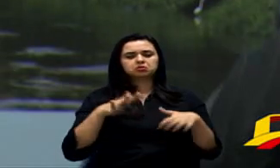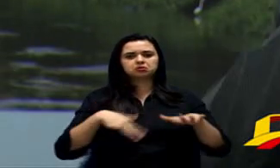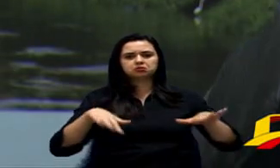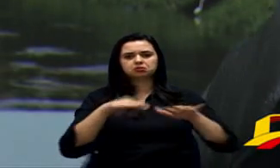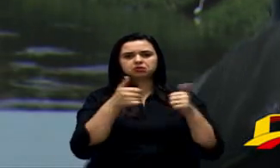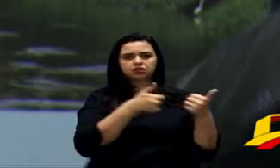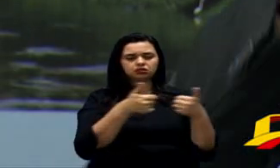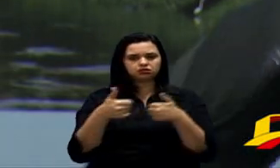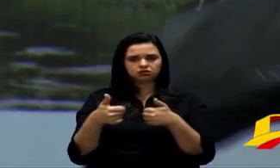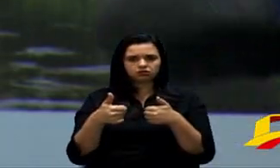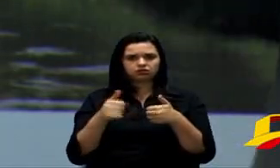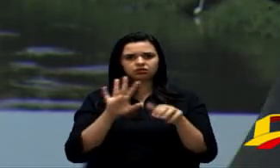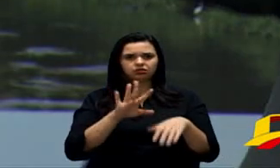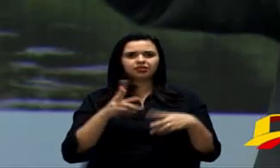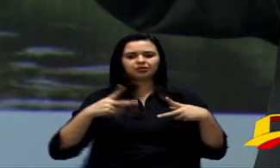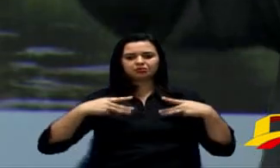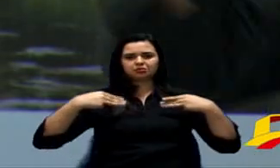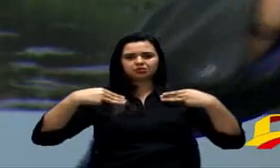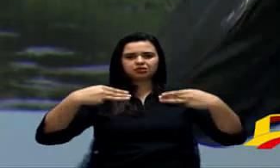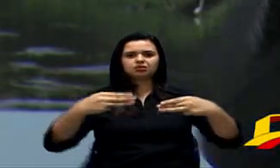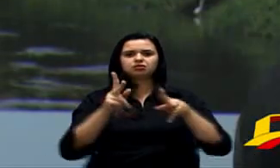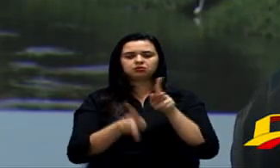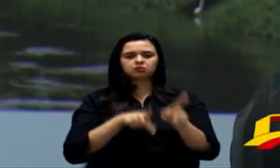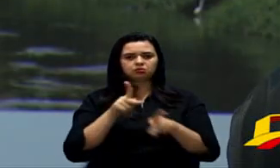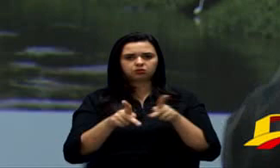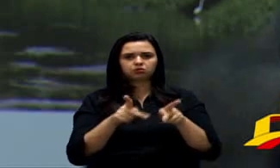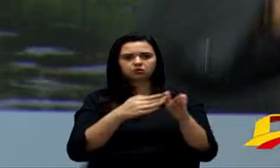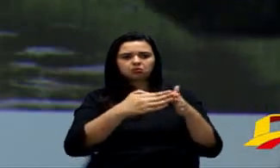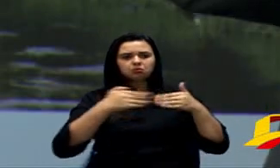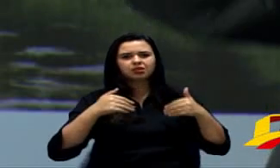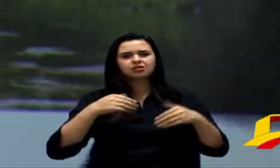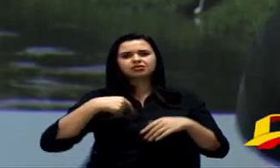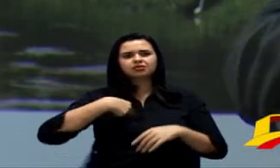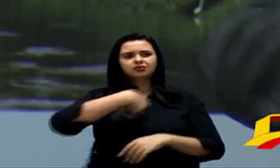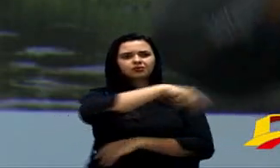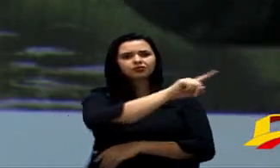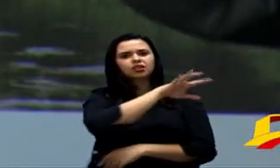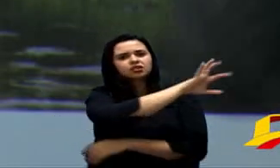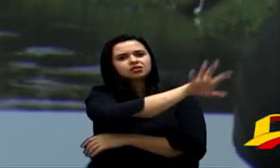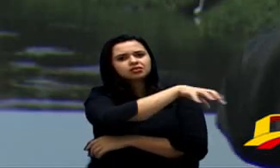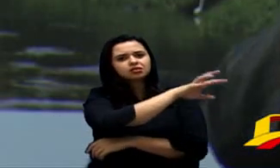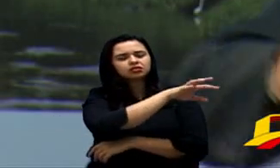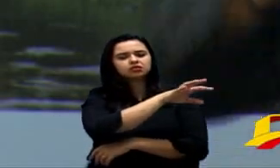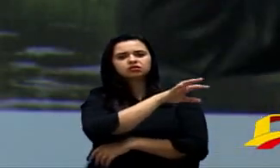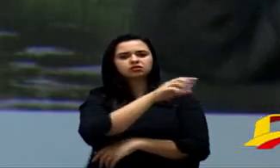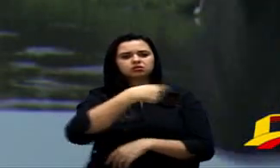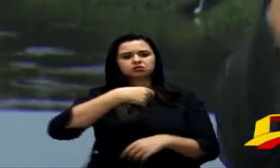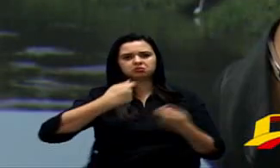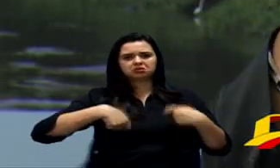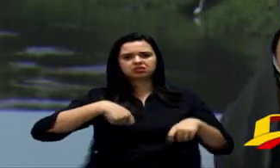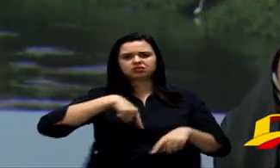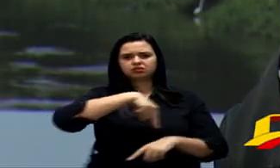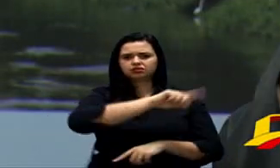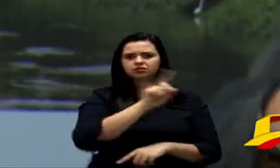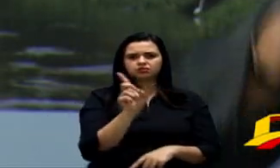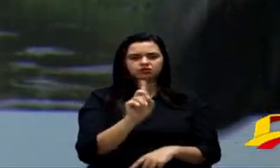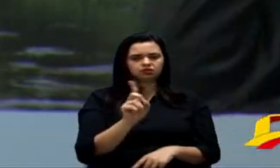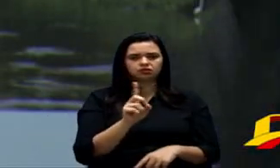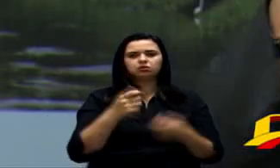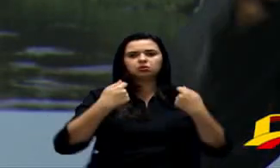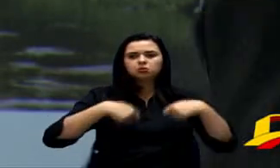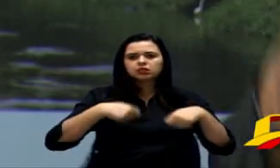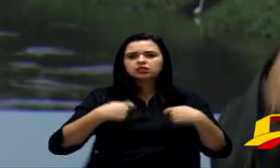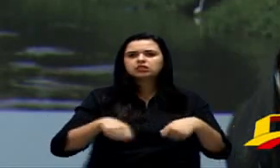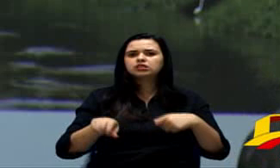o Ministério Público está pedindo para o Sandro ir que ele tem que ir. Tem que ouvir os biólogos, os veterinários, os tratadores e